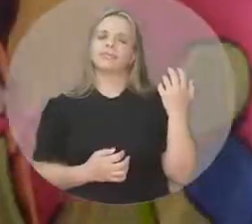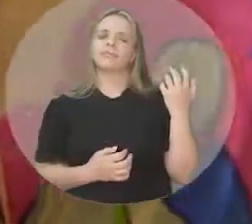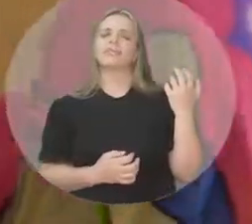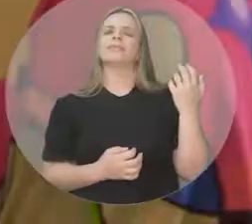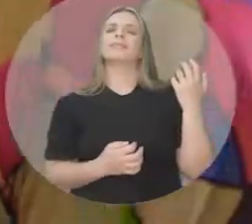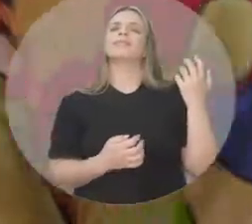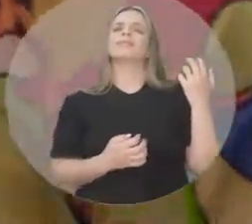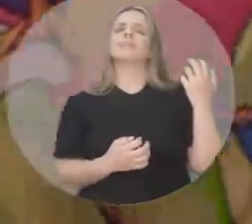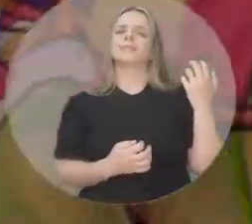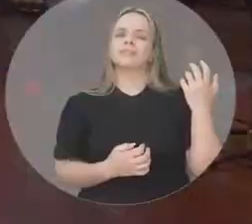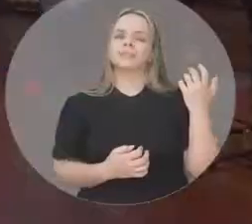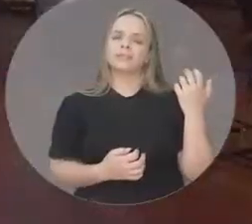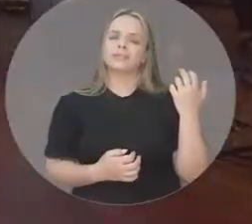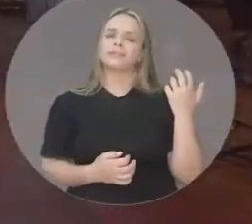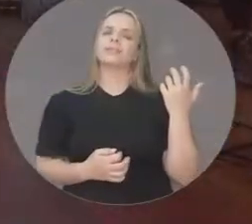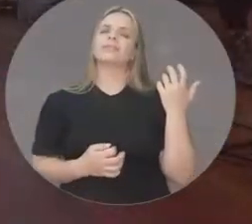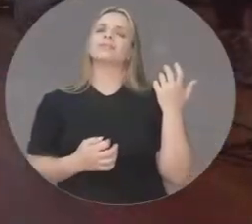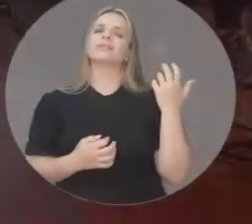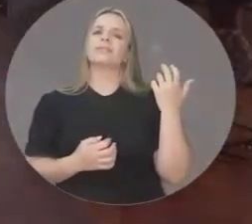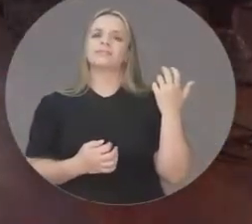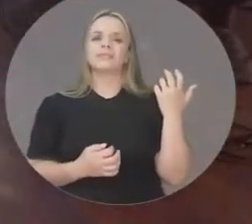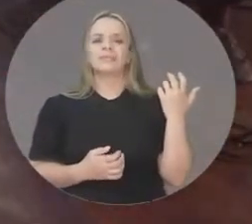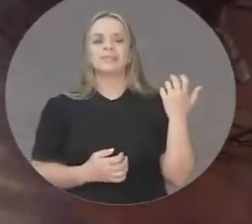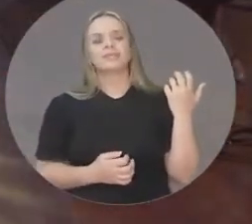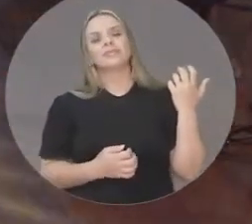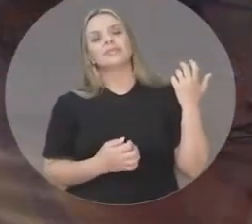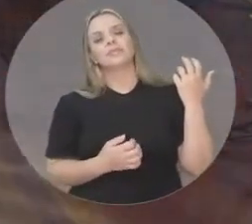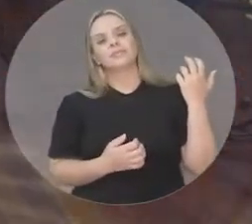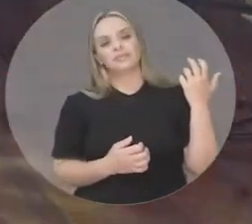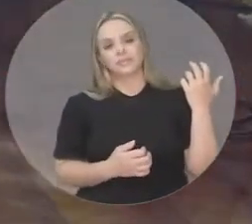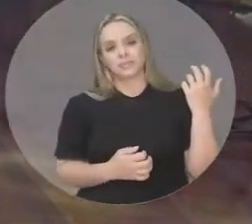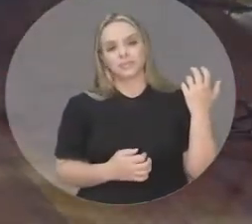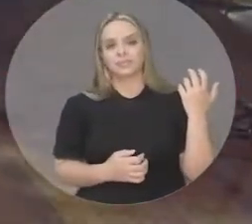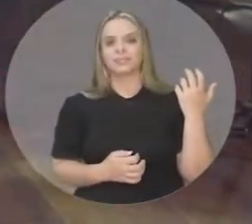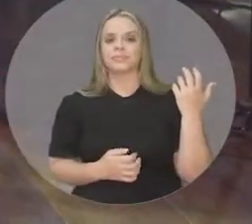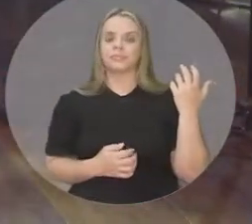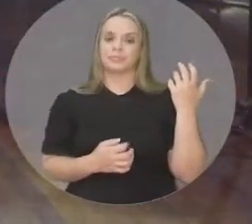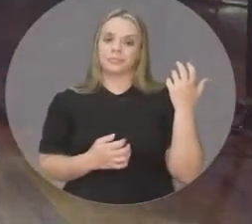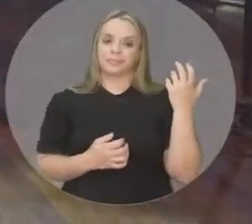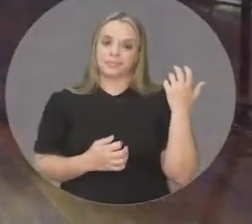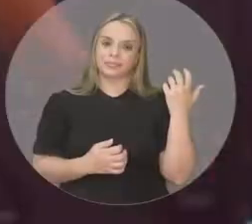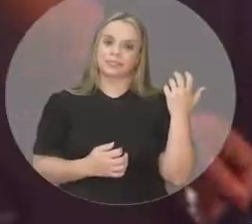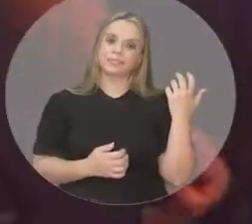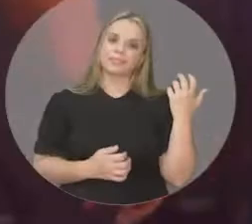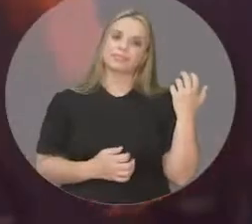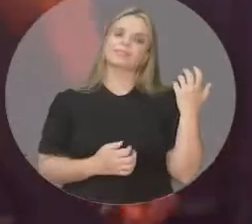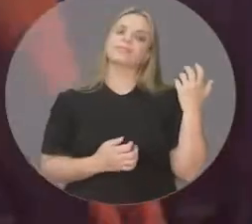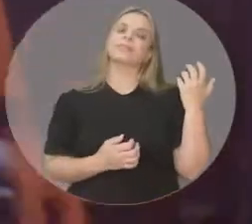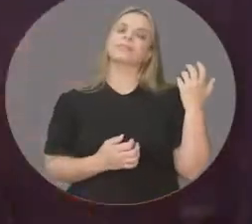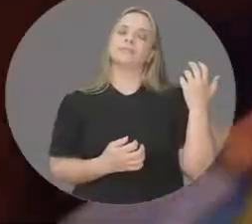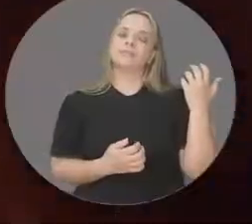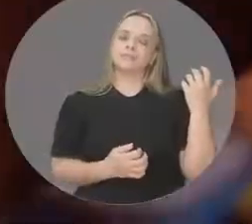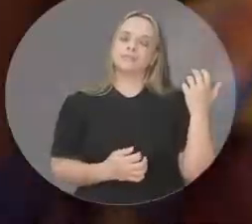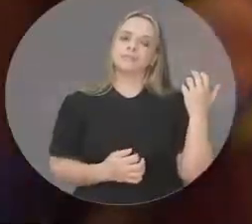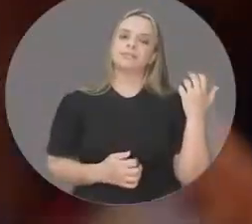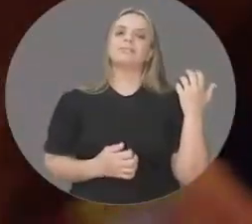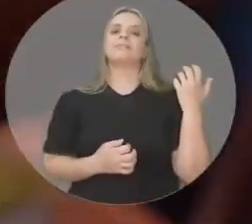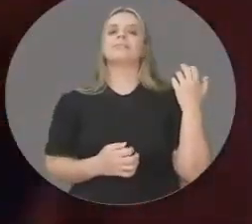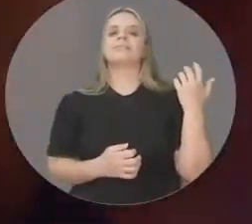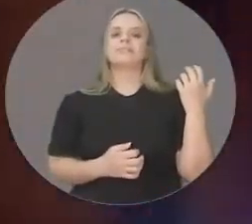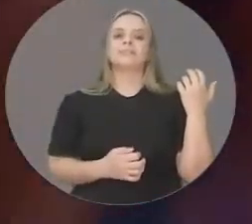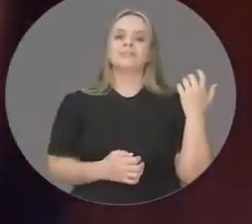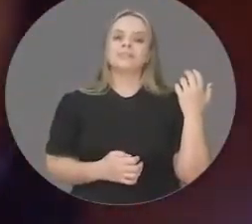o moço da nossa tradição. Bate tão forte o coração com a viola de coxo, gazai com o moço da